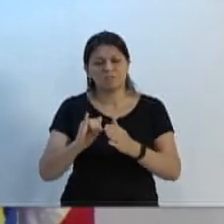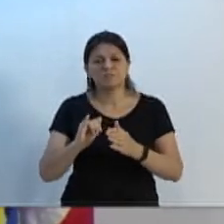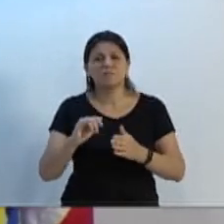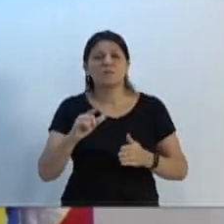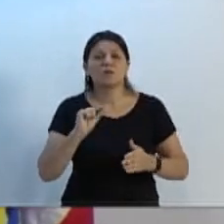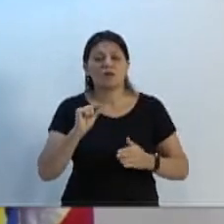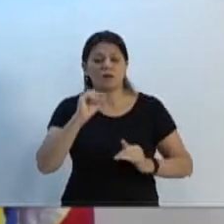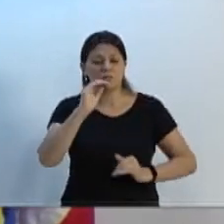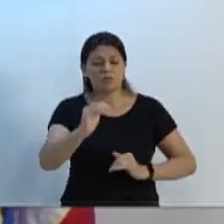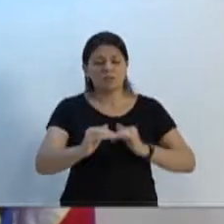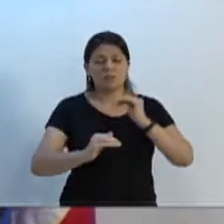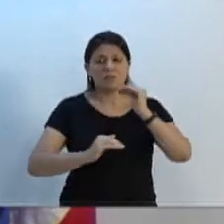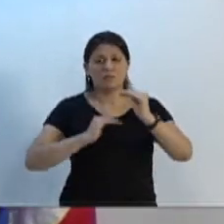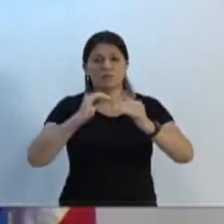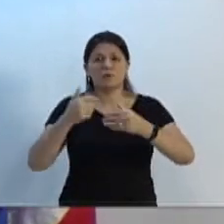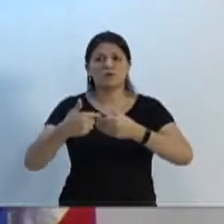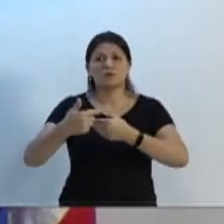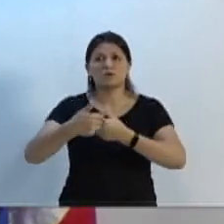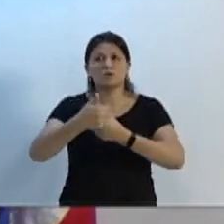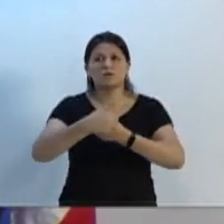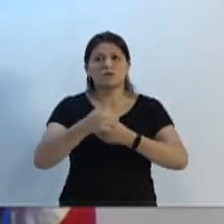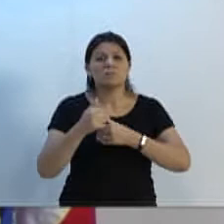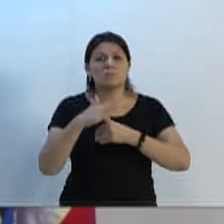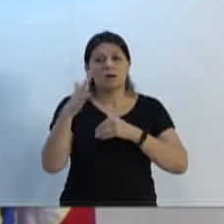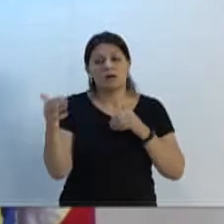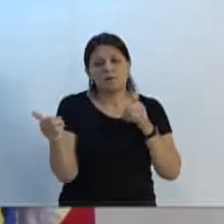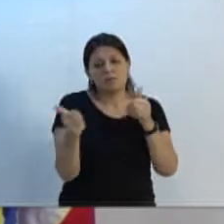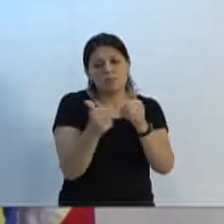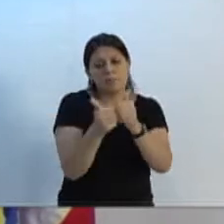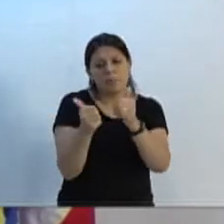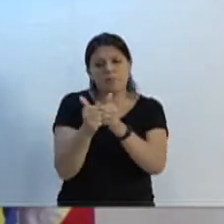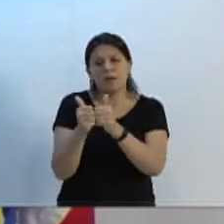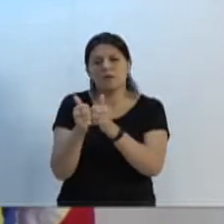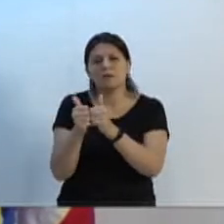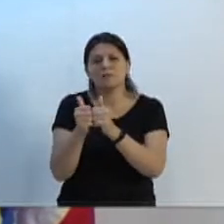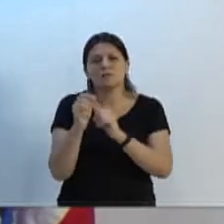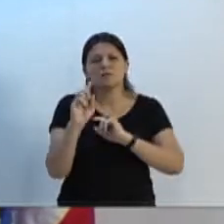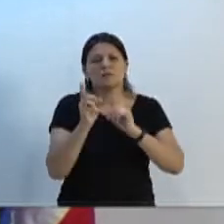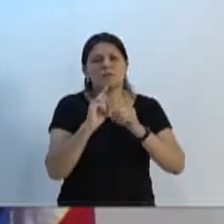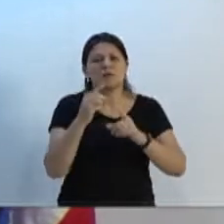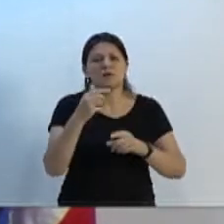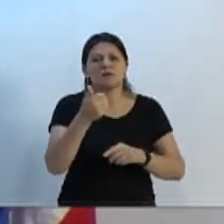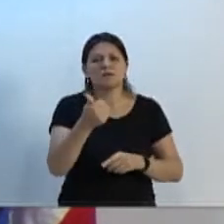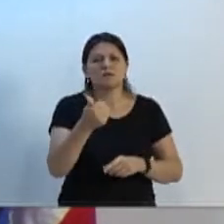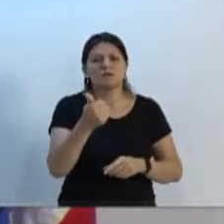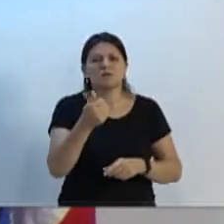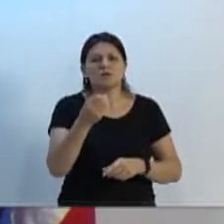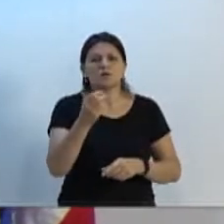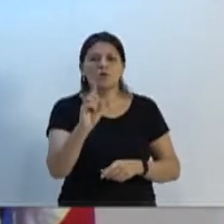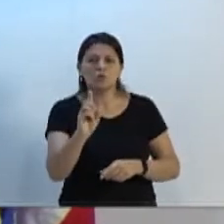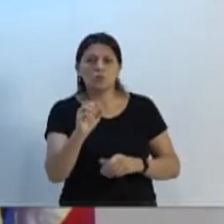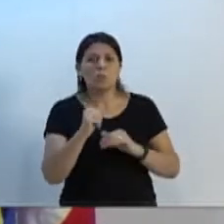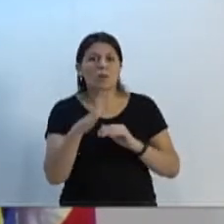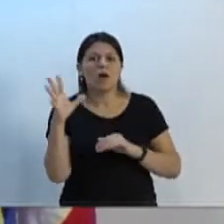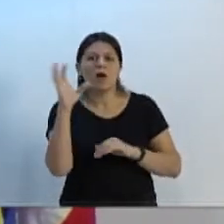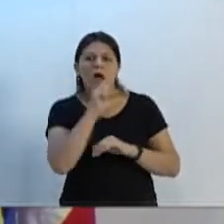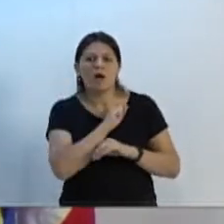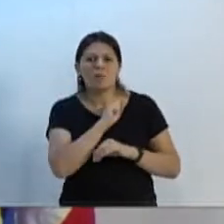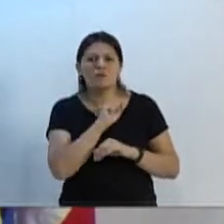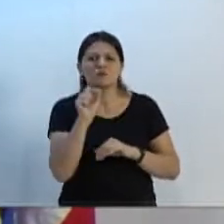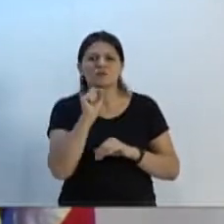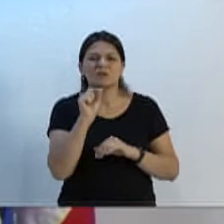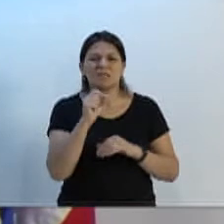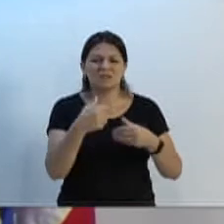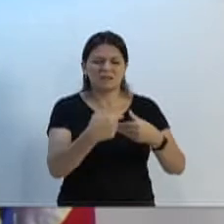desenvolvimento das cidades mais próximas da br-101 é muito mais acelerado do que as cidades